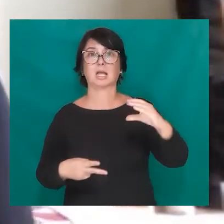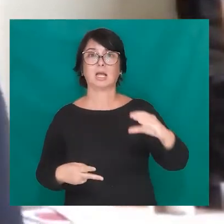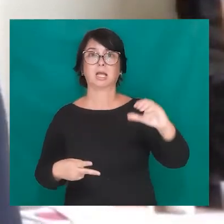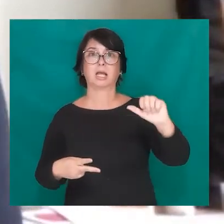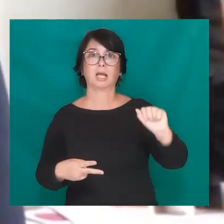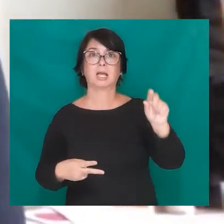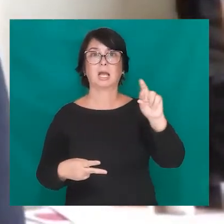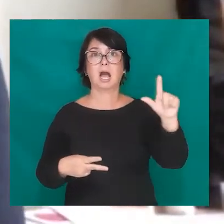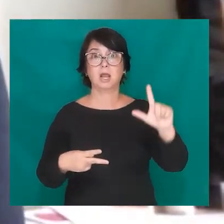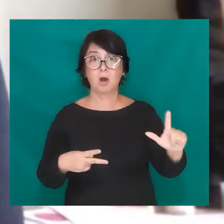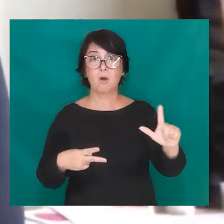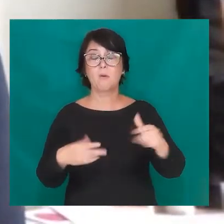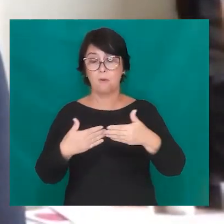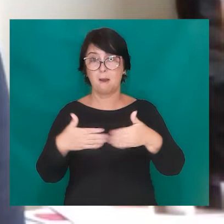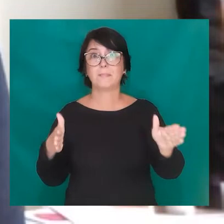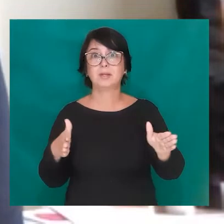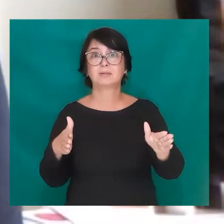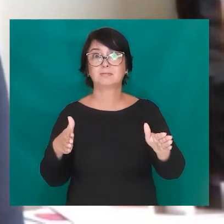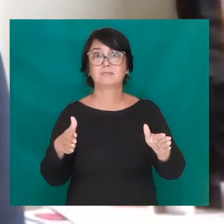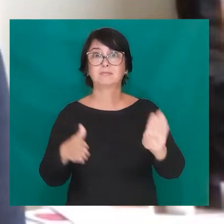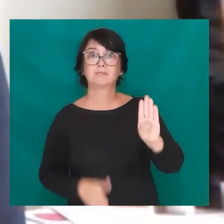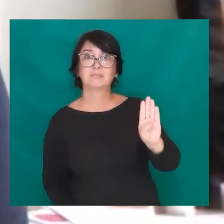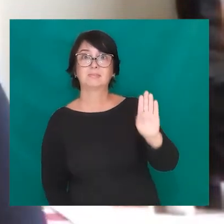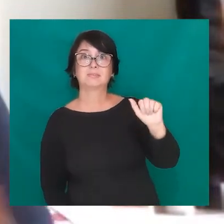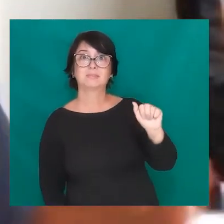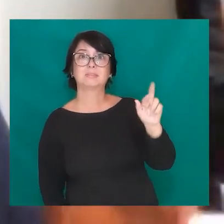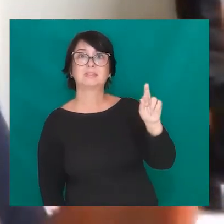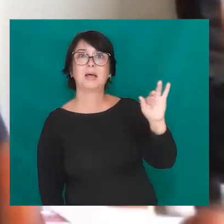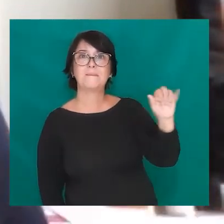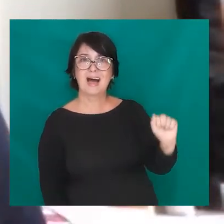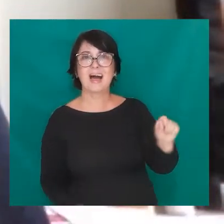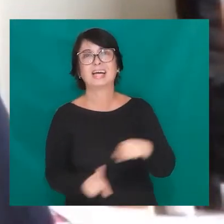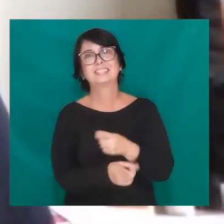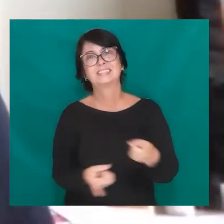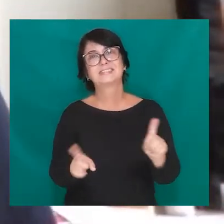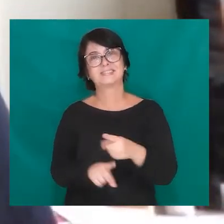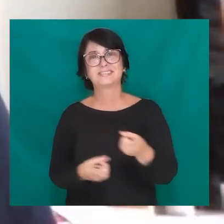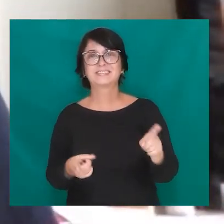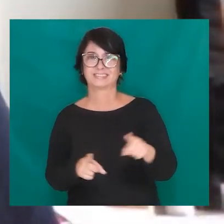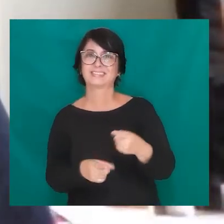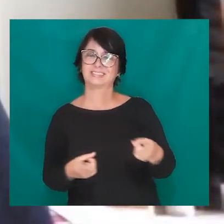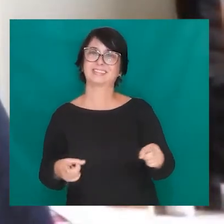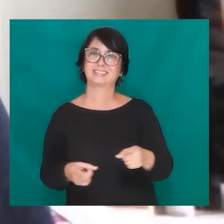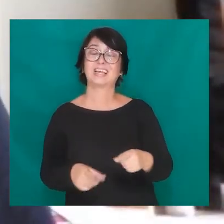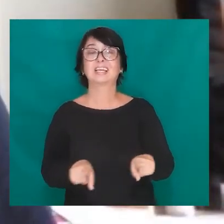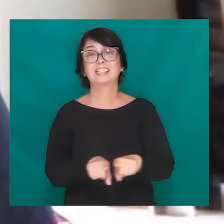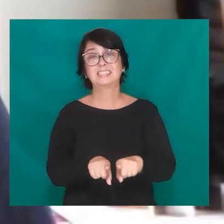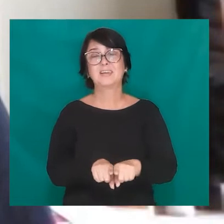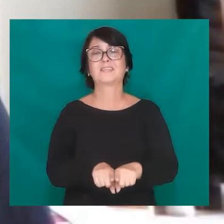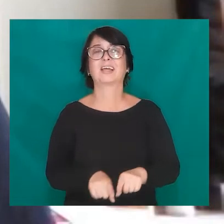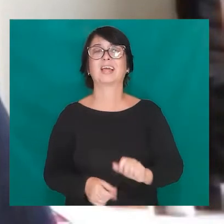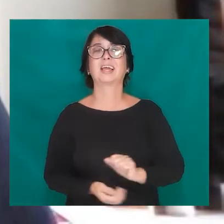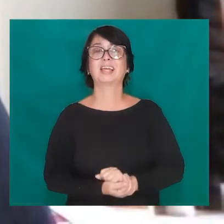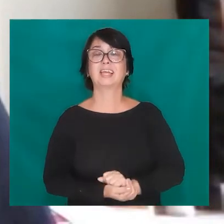a Carol abriu um centro musical na Barra, o mesmo estilo do nosso centro musical do Leblon, que foi o pioneiro,